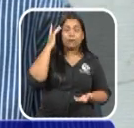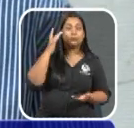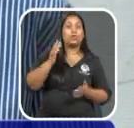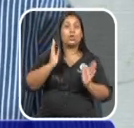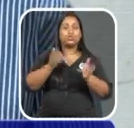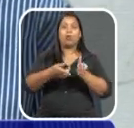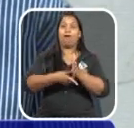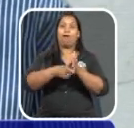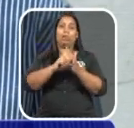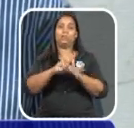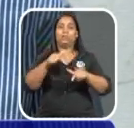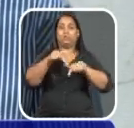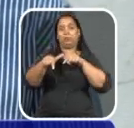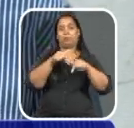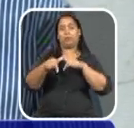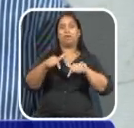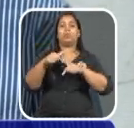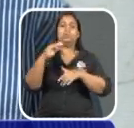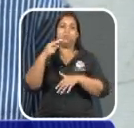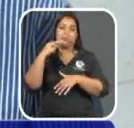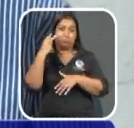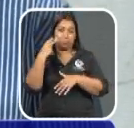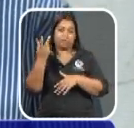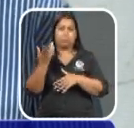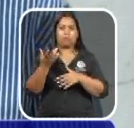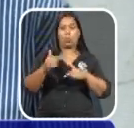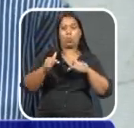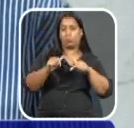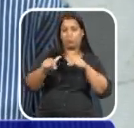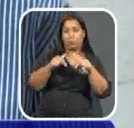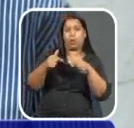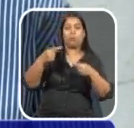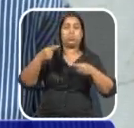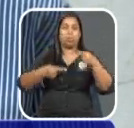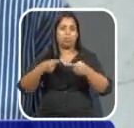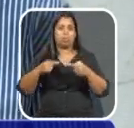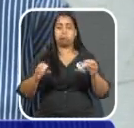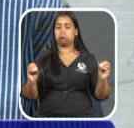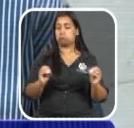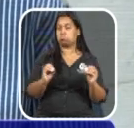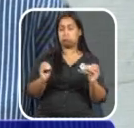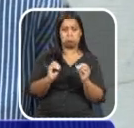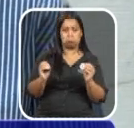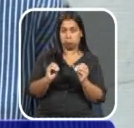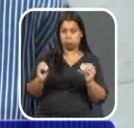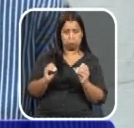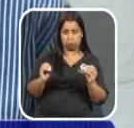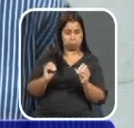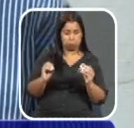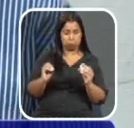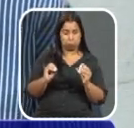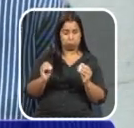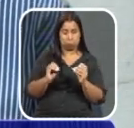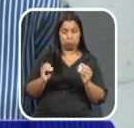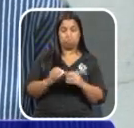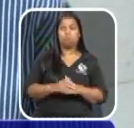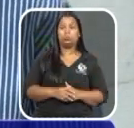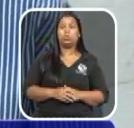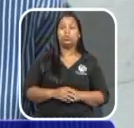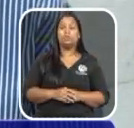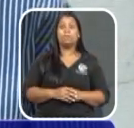ou atuasse no viés político. Não tivemos nenhum trabalho voltado em